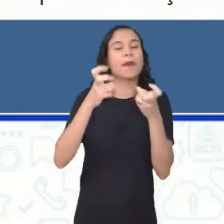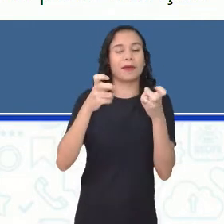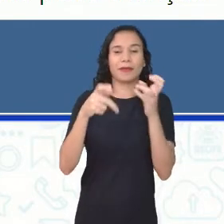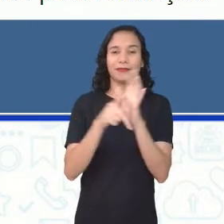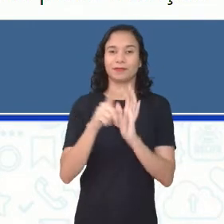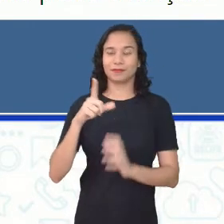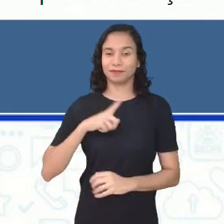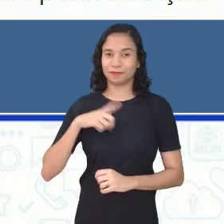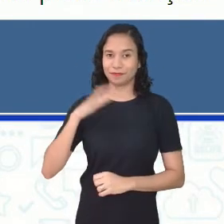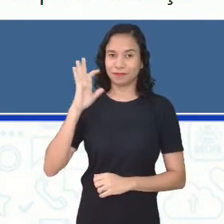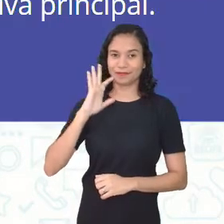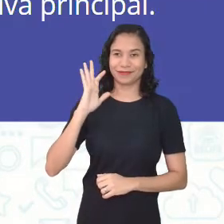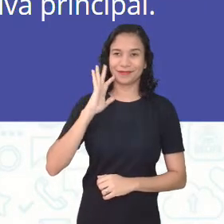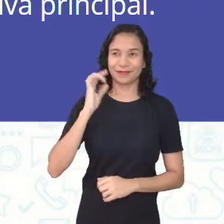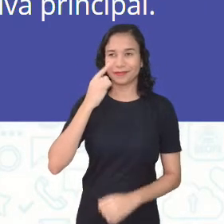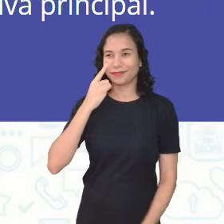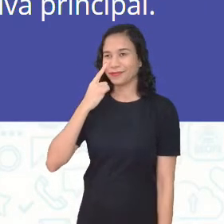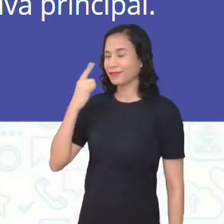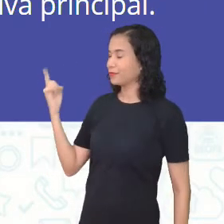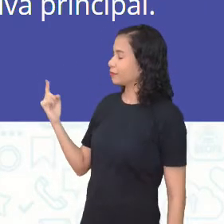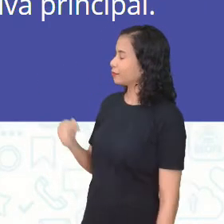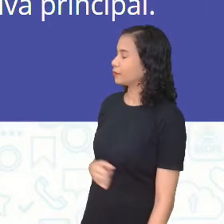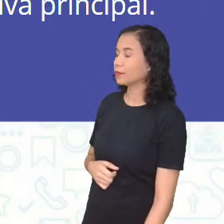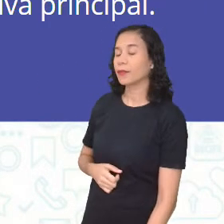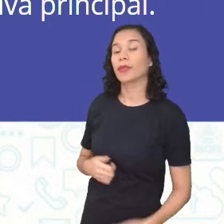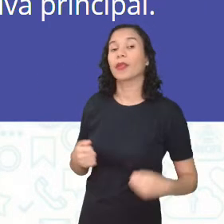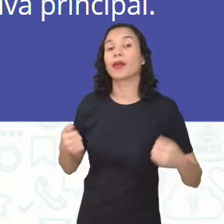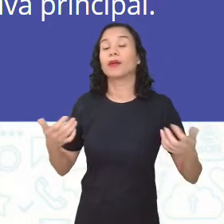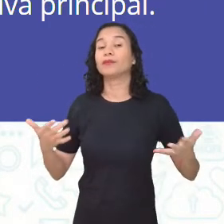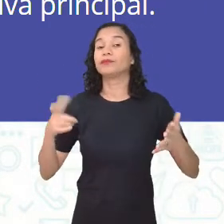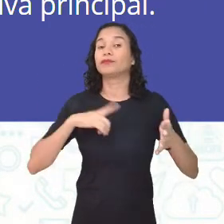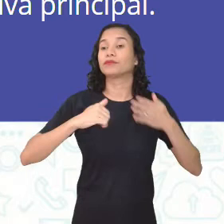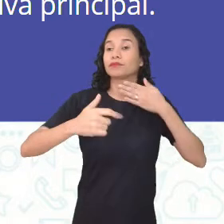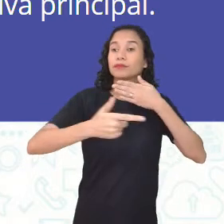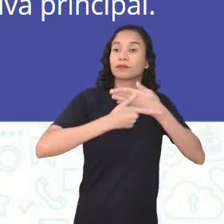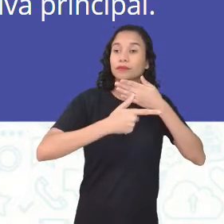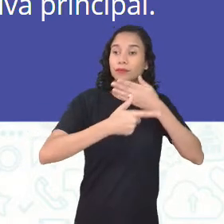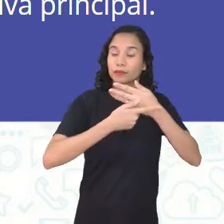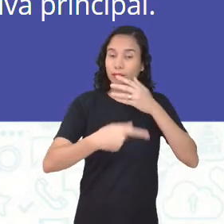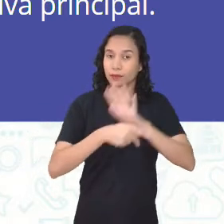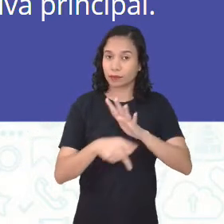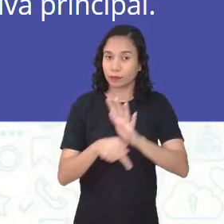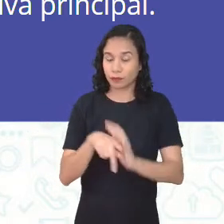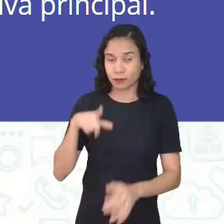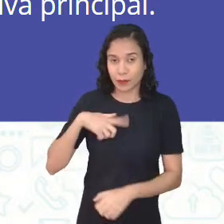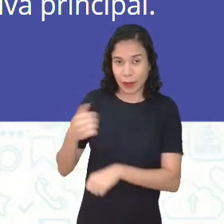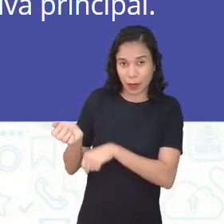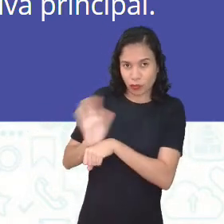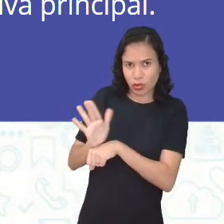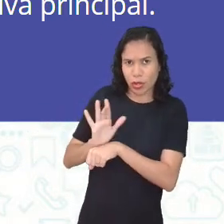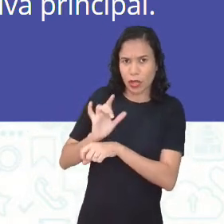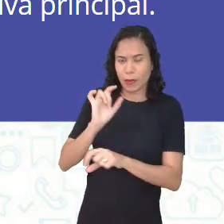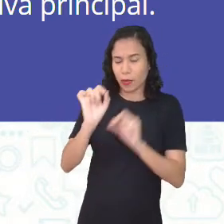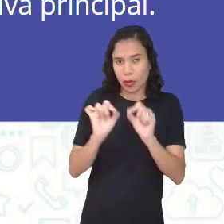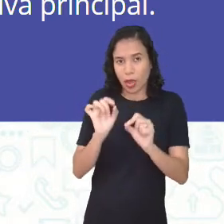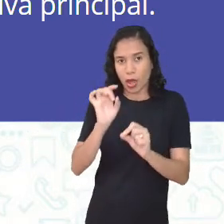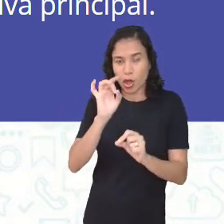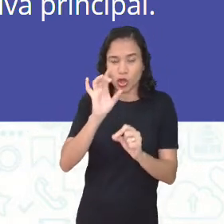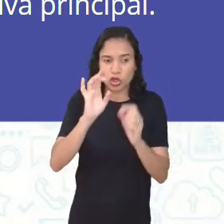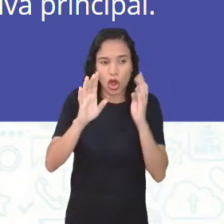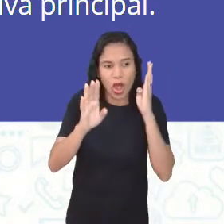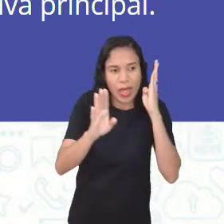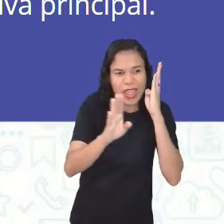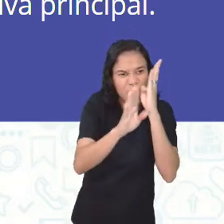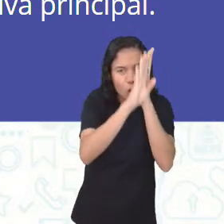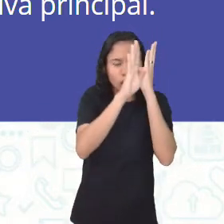egg. Legal, né? E a função do público do cinema é não apenas